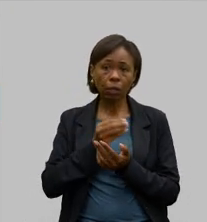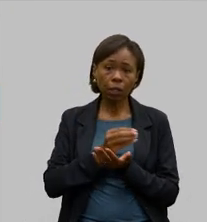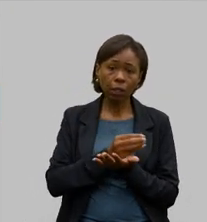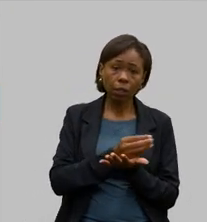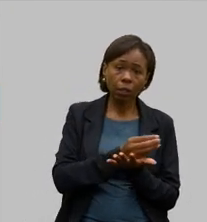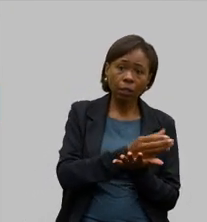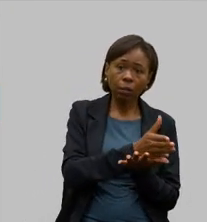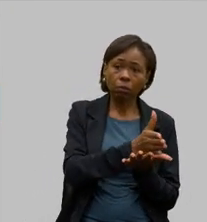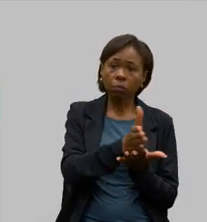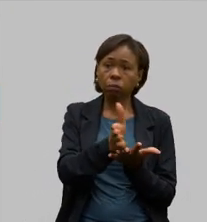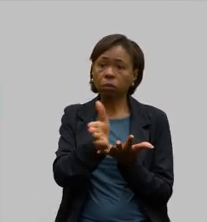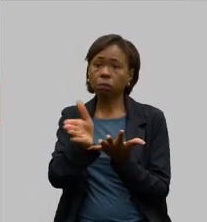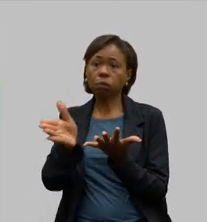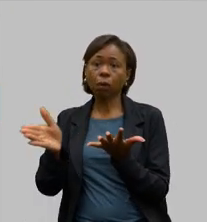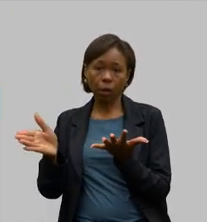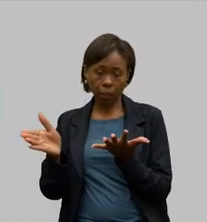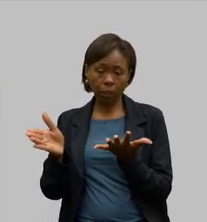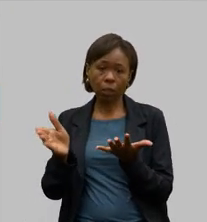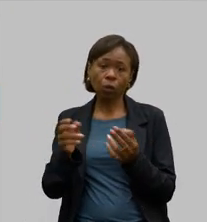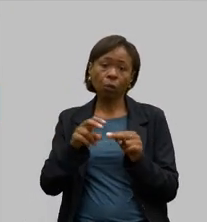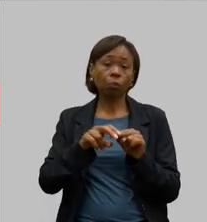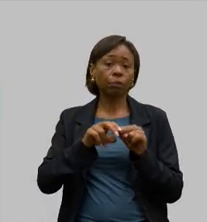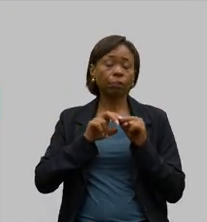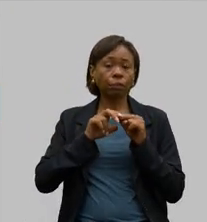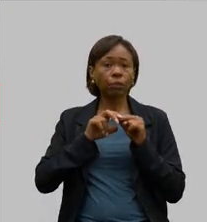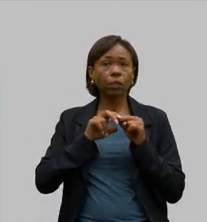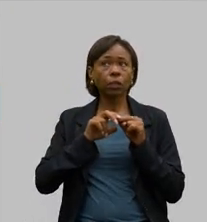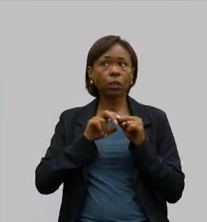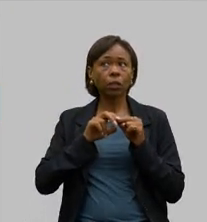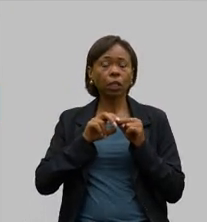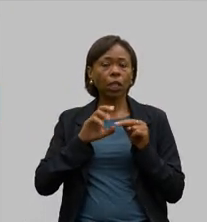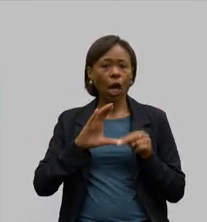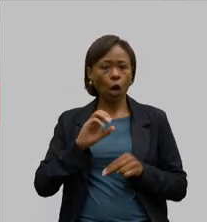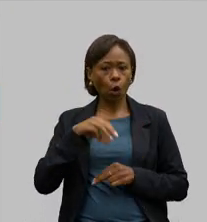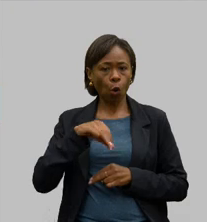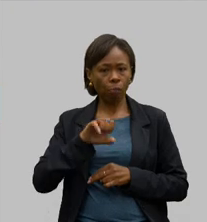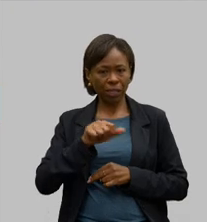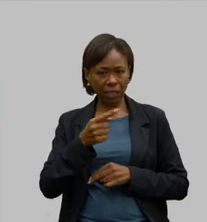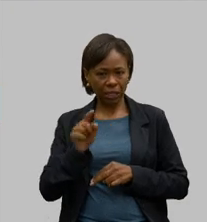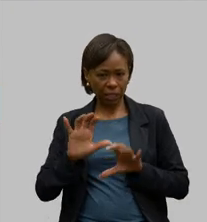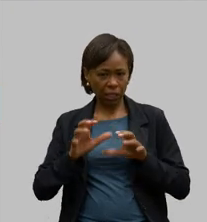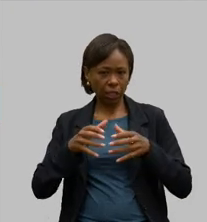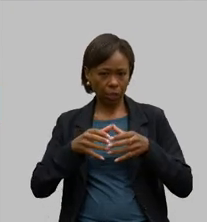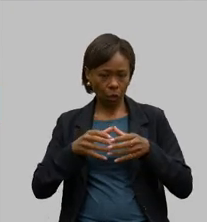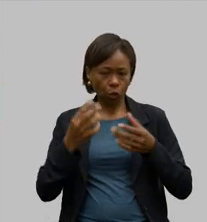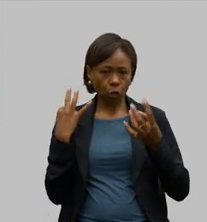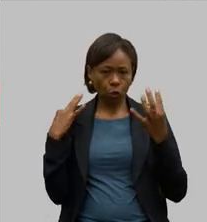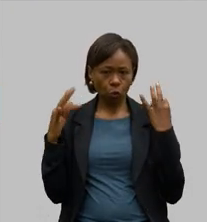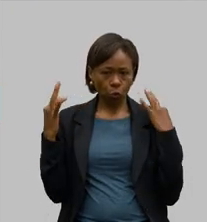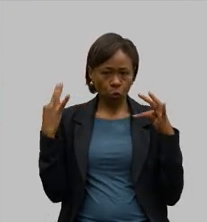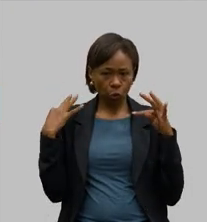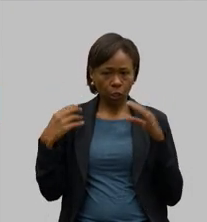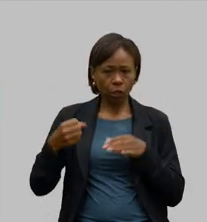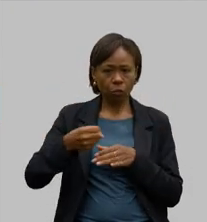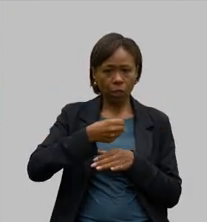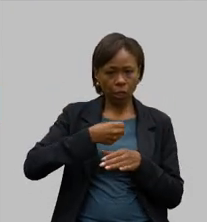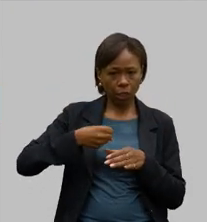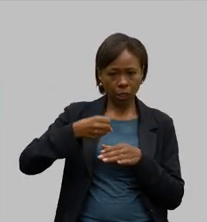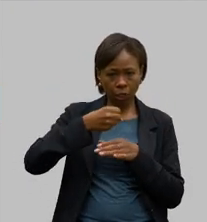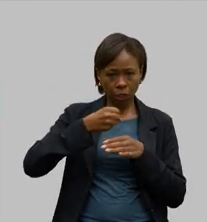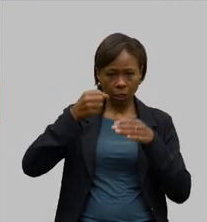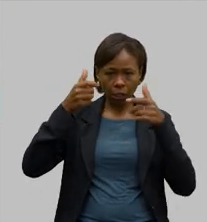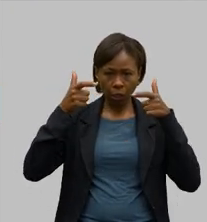eh da comissão extraordinária eh de turismo e gastronomia que Preside o deputado mal